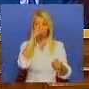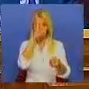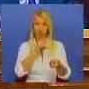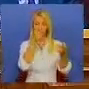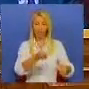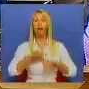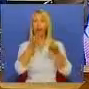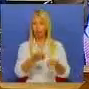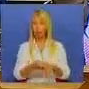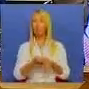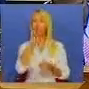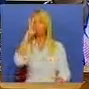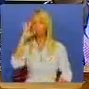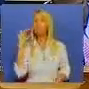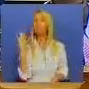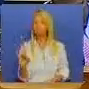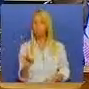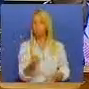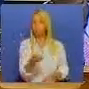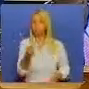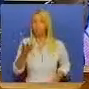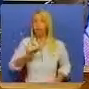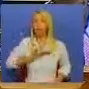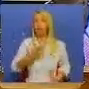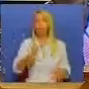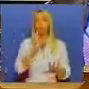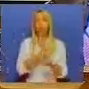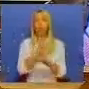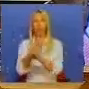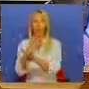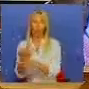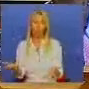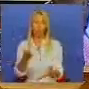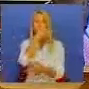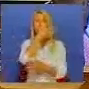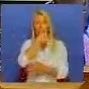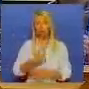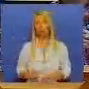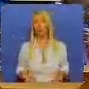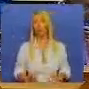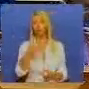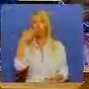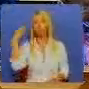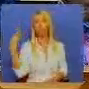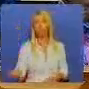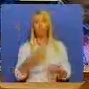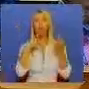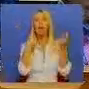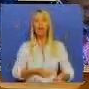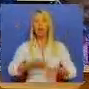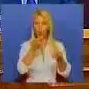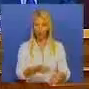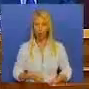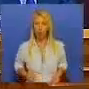ficará conhecida por muitos Ds, mas são outros, infelizmente. O desprezo pelos agricultores,